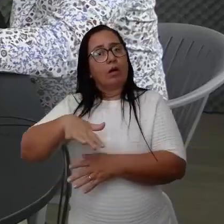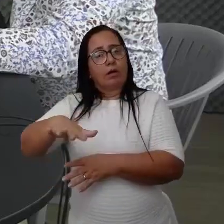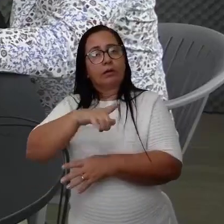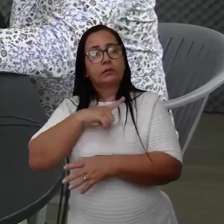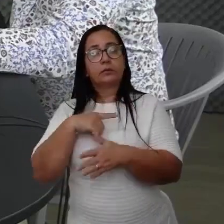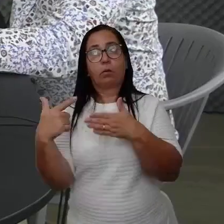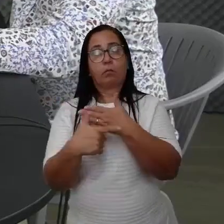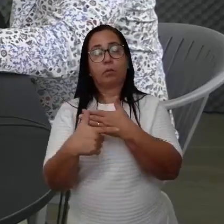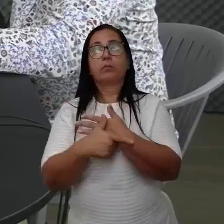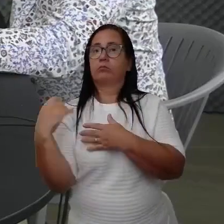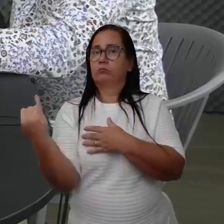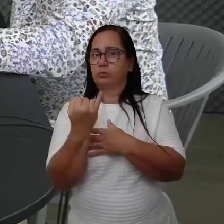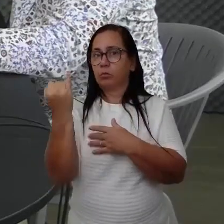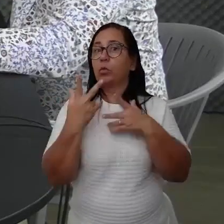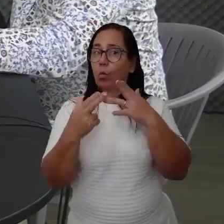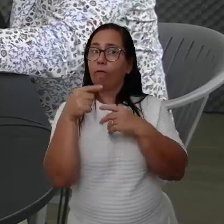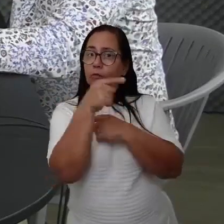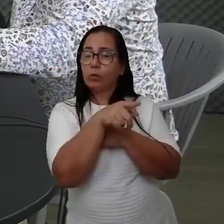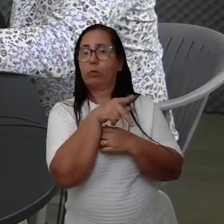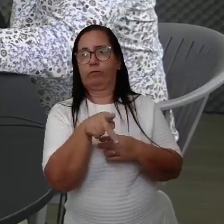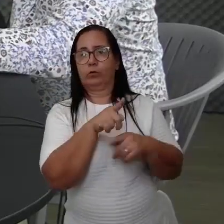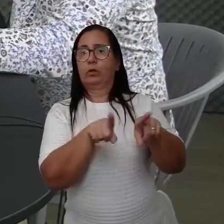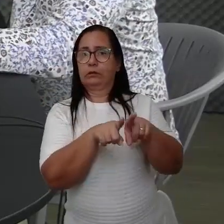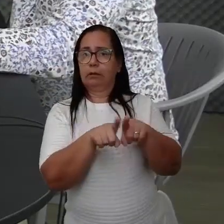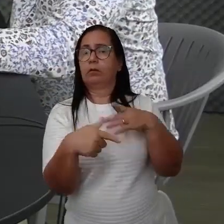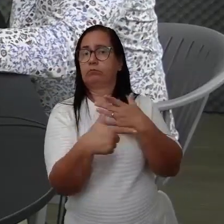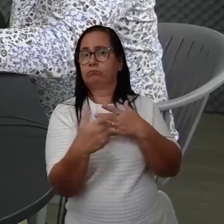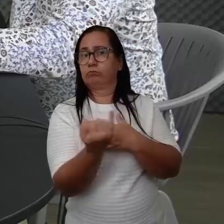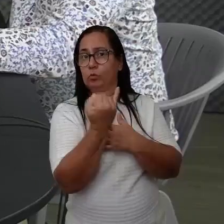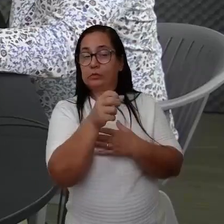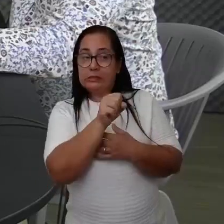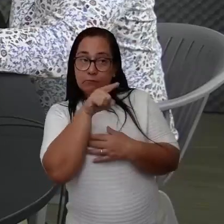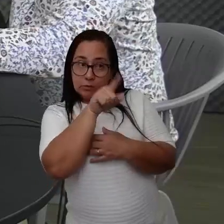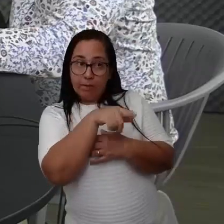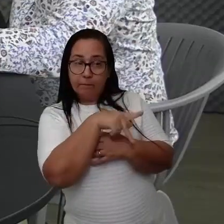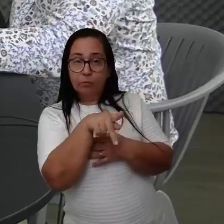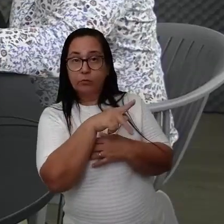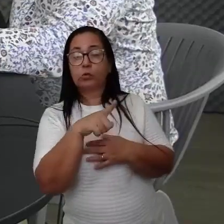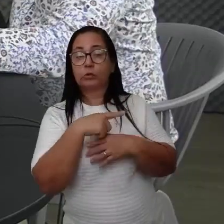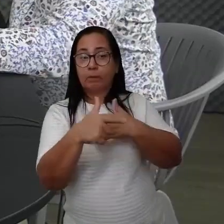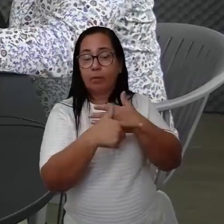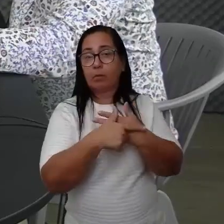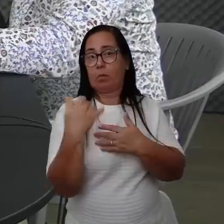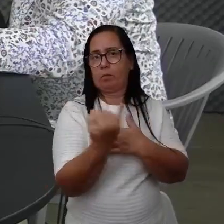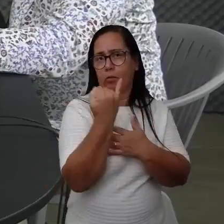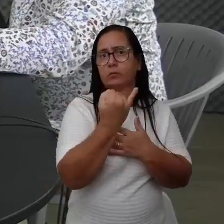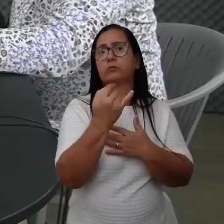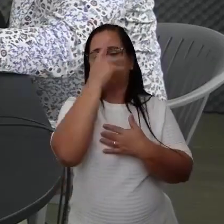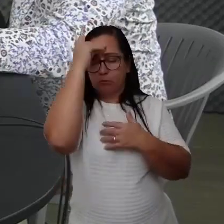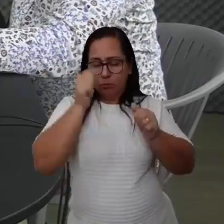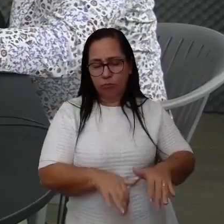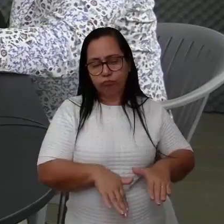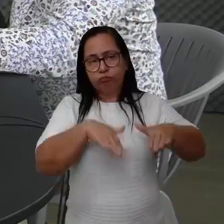papel fundamental, do mesmo jeito que vocês têm como professor. Se você, como professor, tem um papel importantíssimo na formação de quem